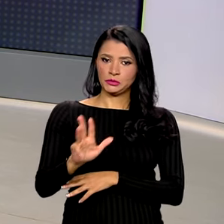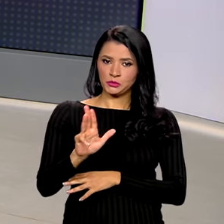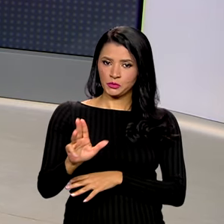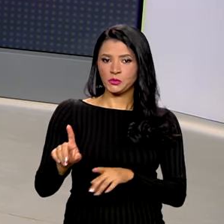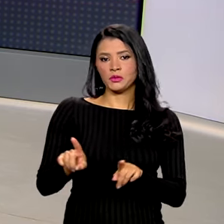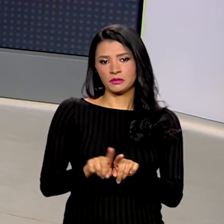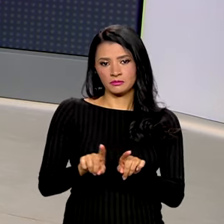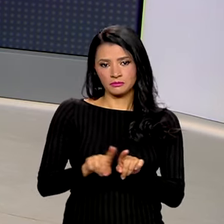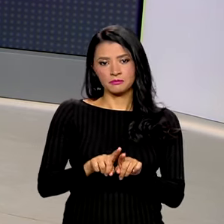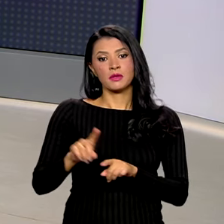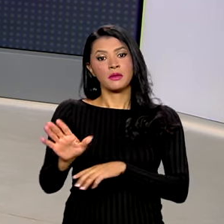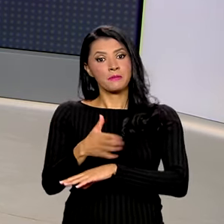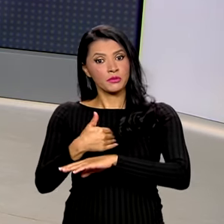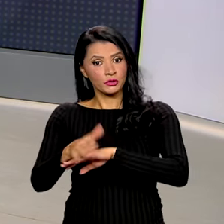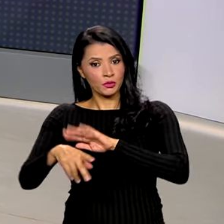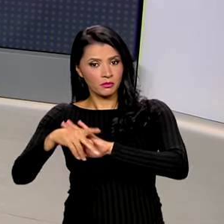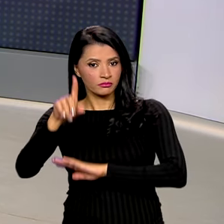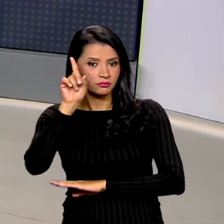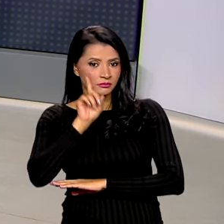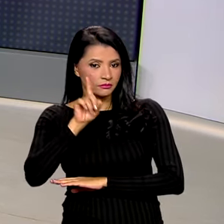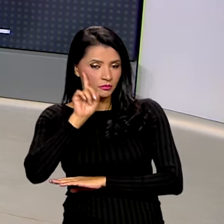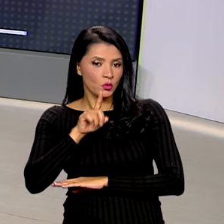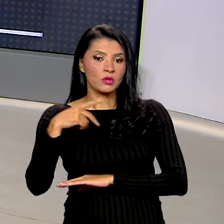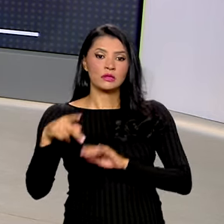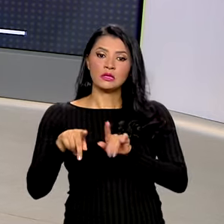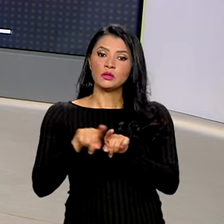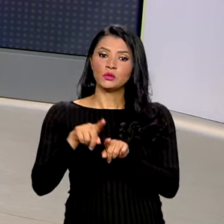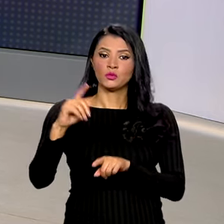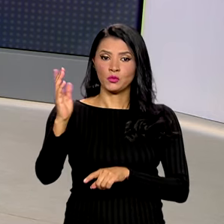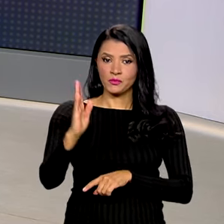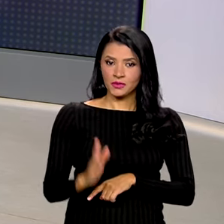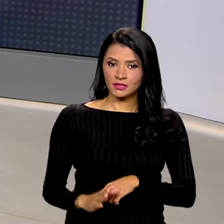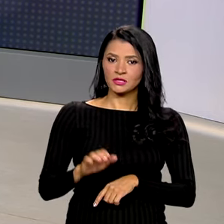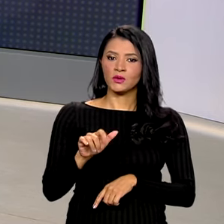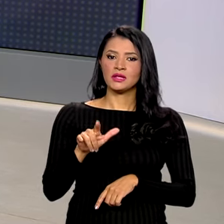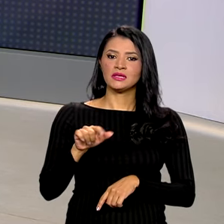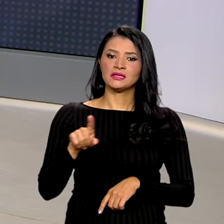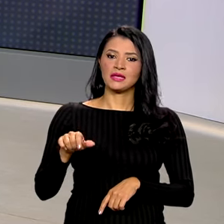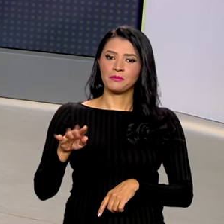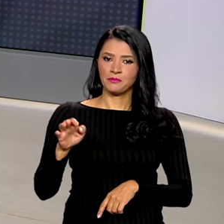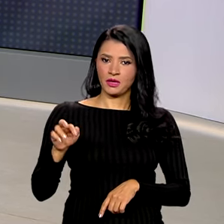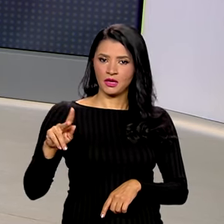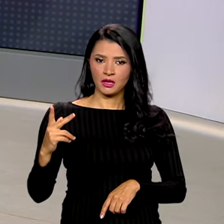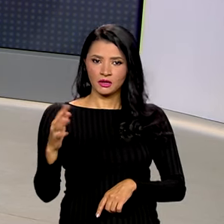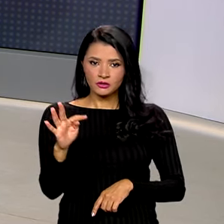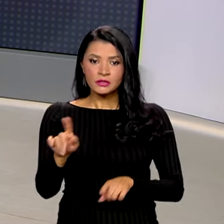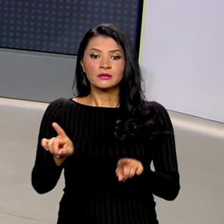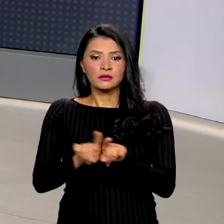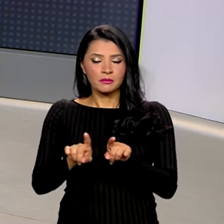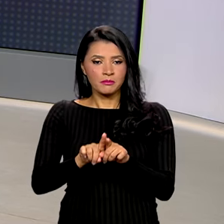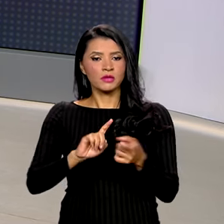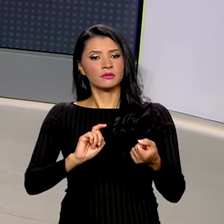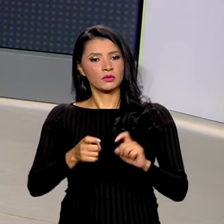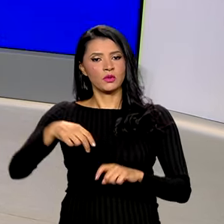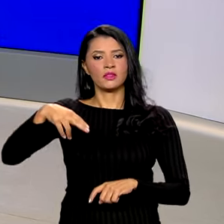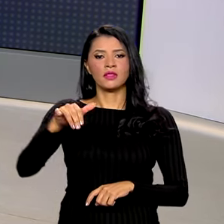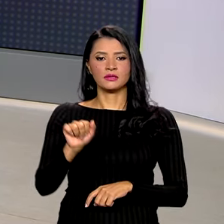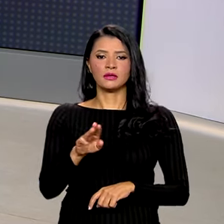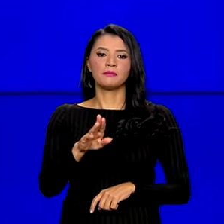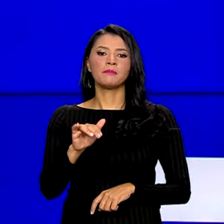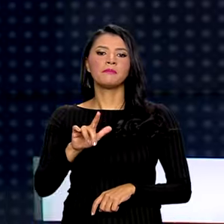Lula, também com a embaixadora dos Estados Unidos no Brasil, Elizabeth Bagley, e com o administrador da NASA, Bill